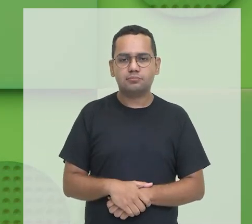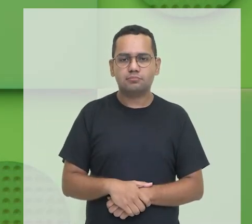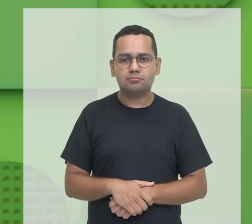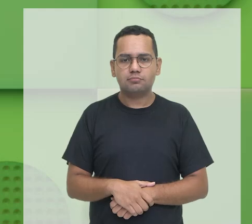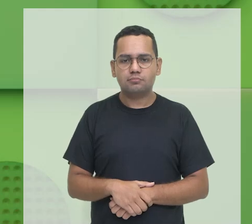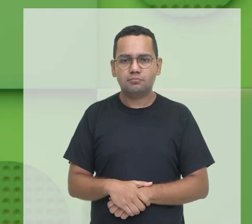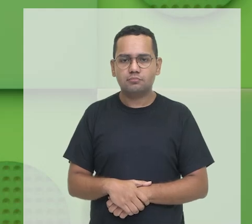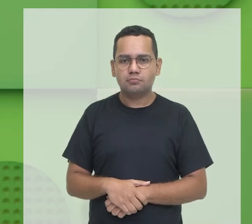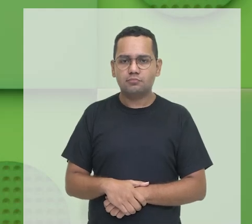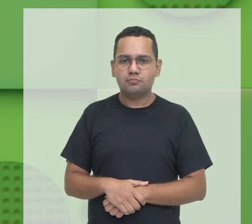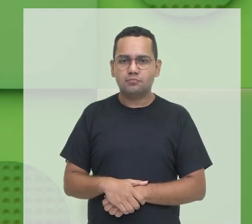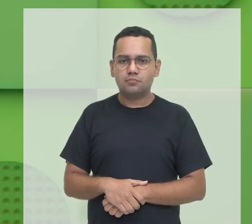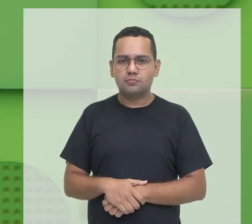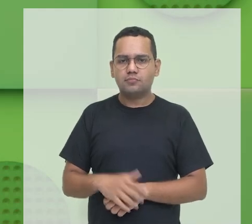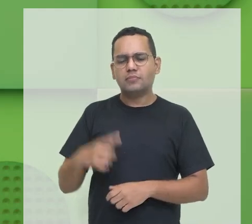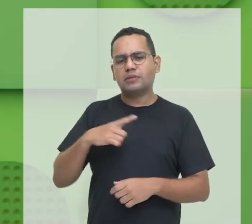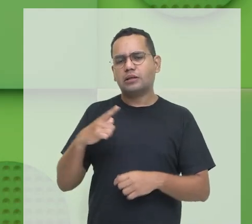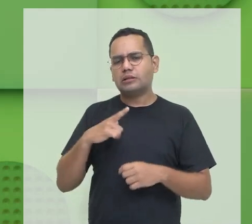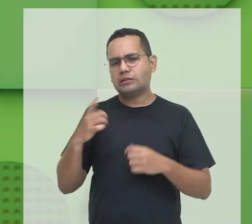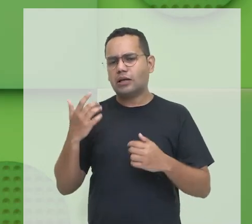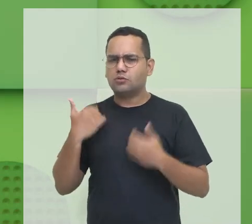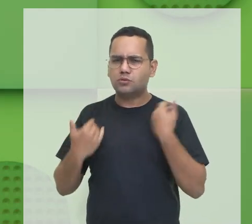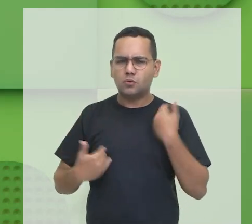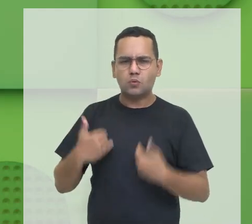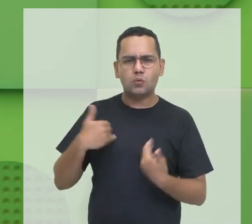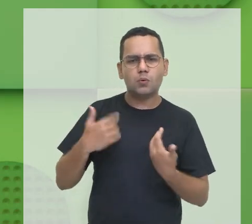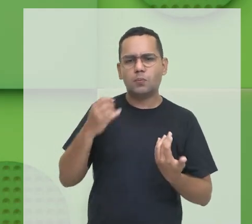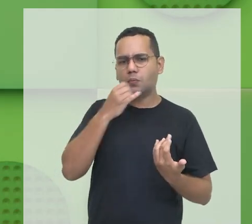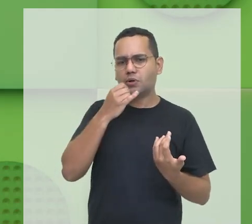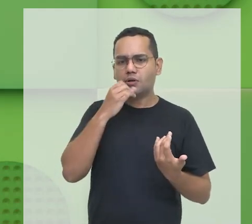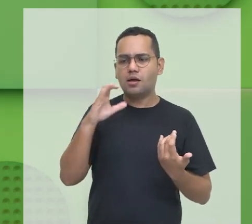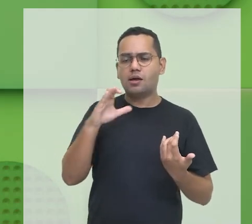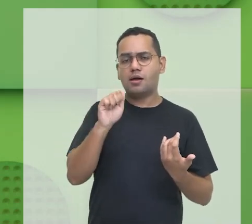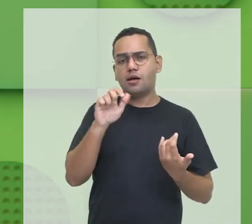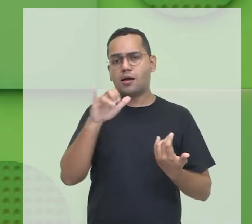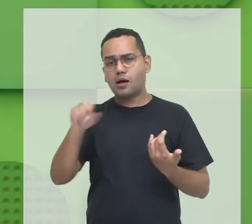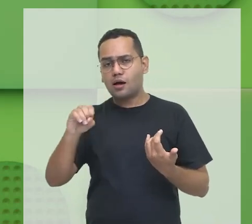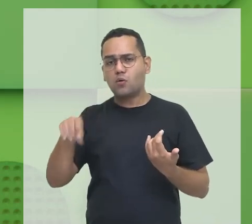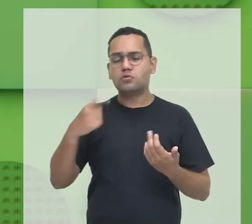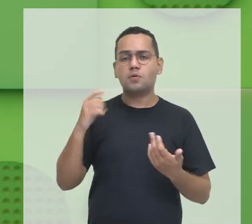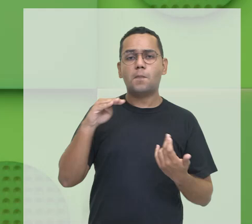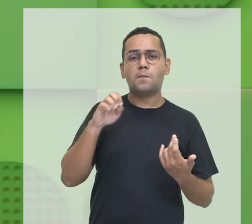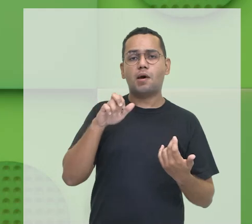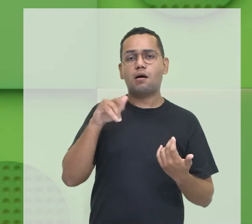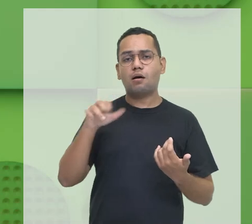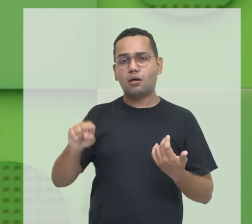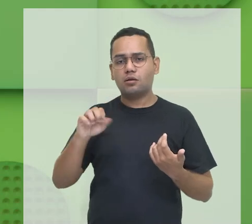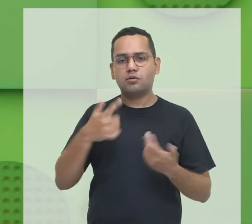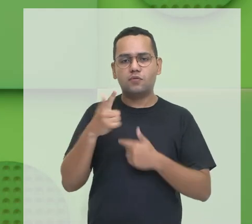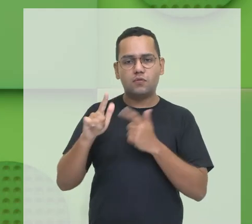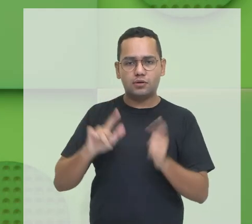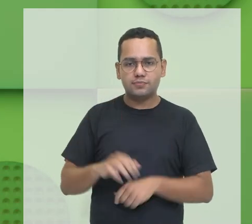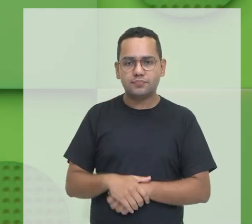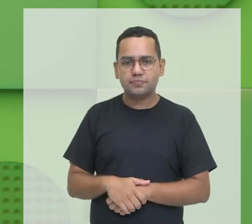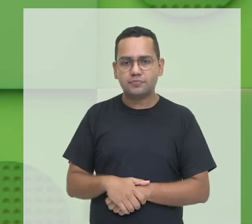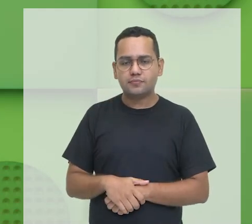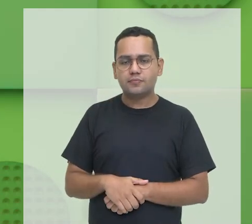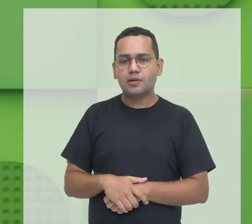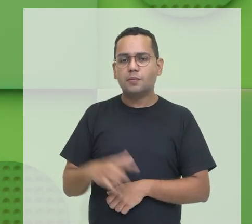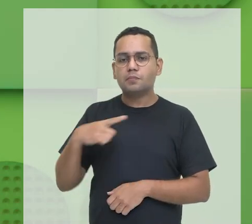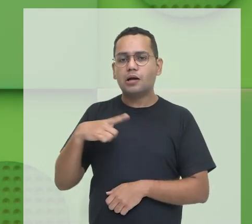nosso corpo, como magnésio, manganês, cálcio. Eles se originaram, curiosamente, em explosões